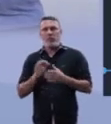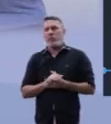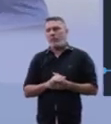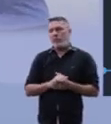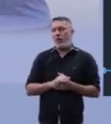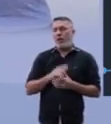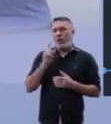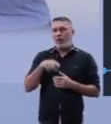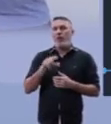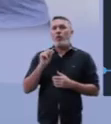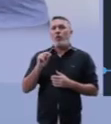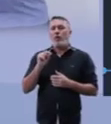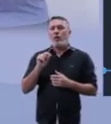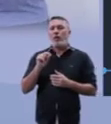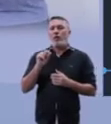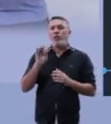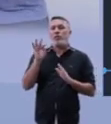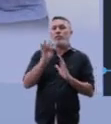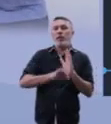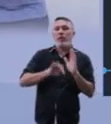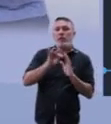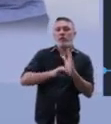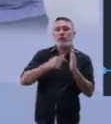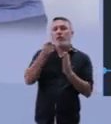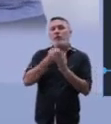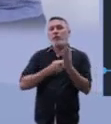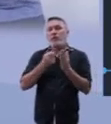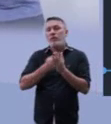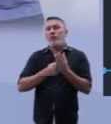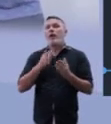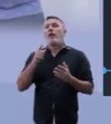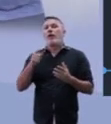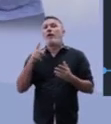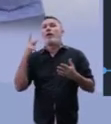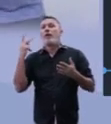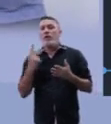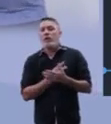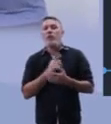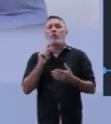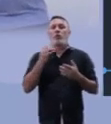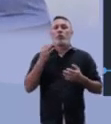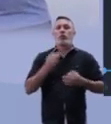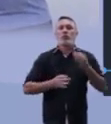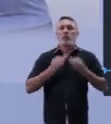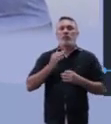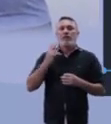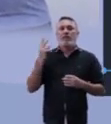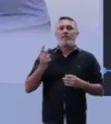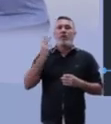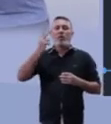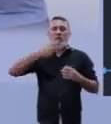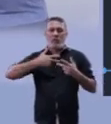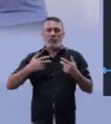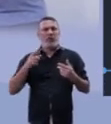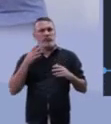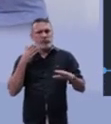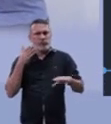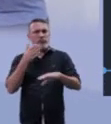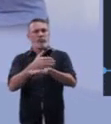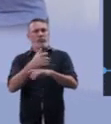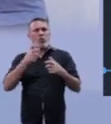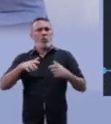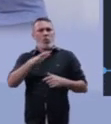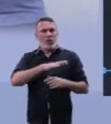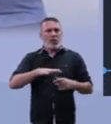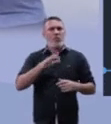ocorreu, tá? Não estou falando de literatura, estou falando da redação. Essa invasão já é um juízo de valor negativo, invasão